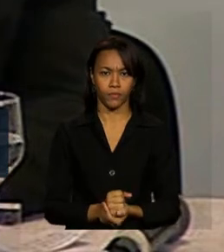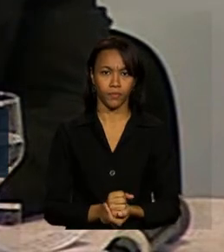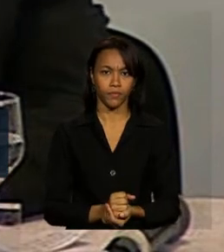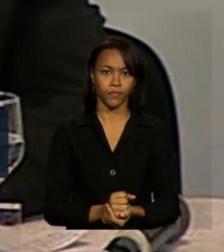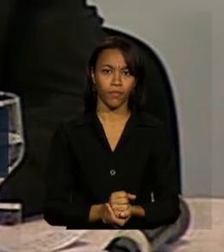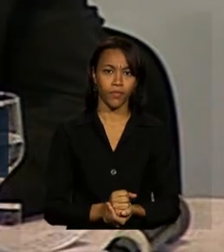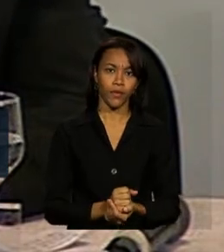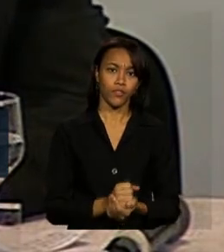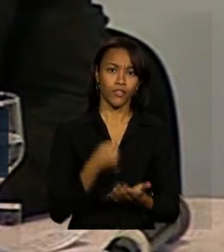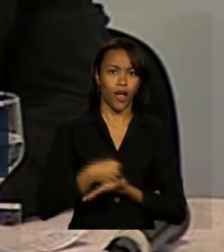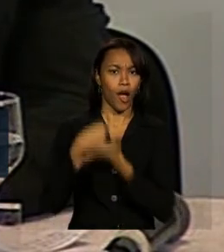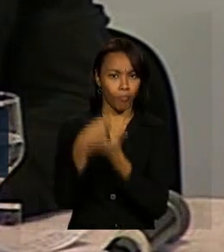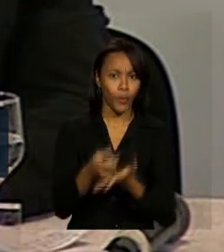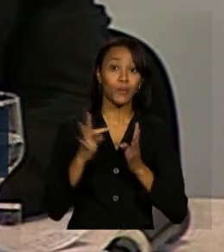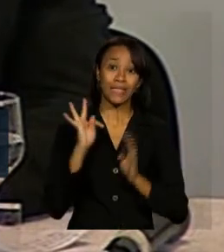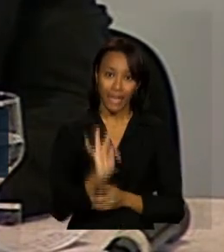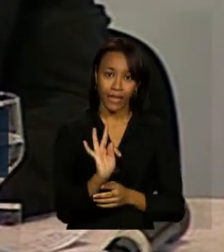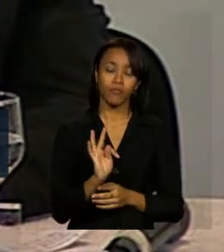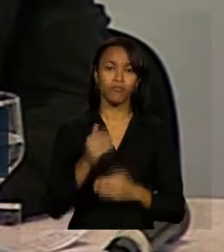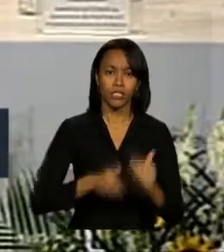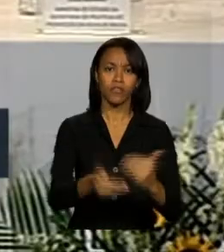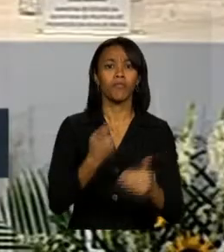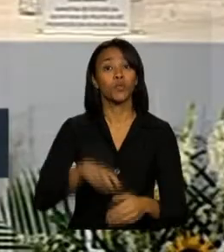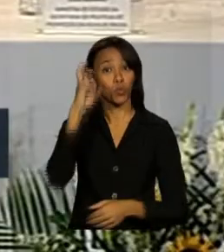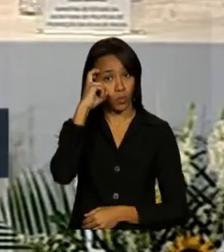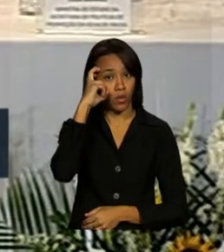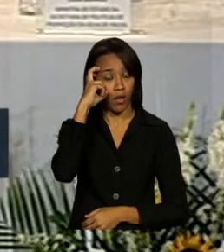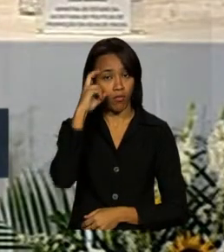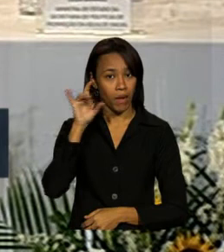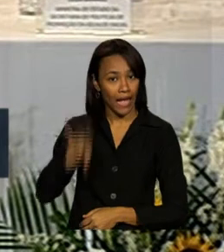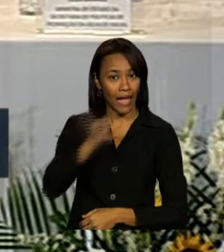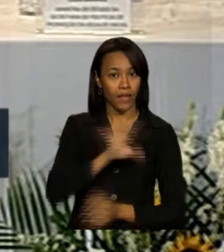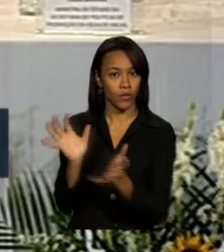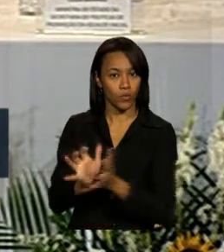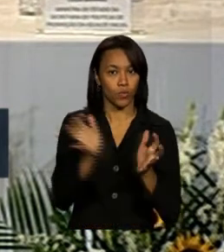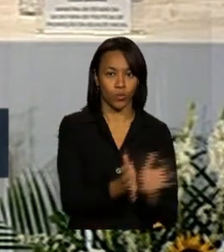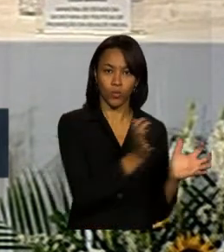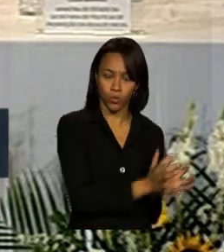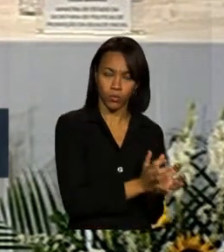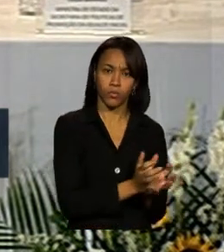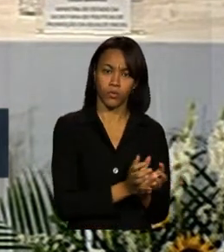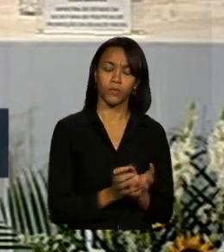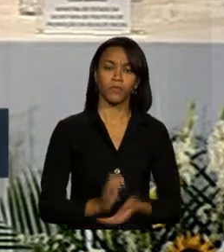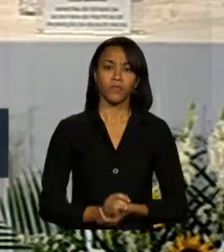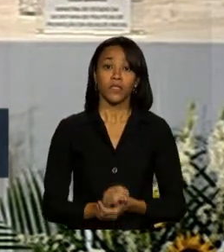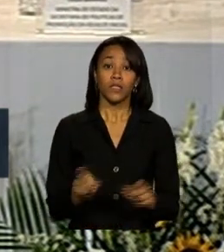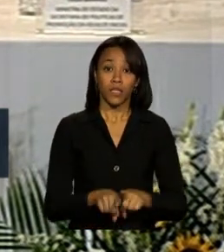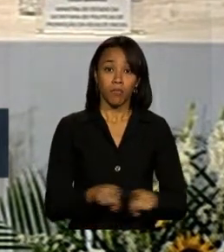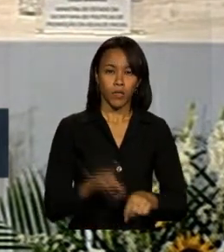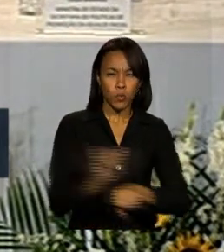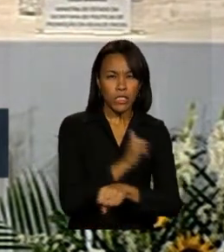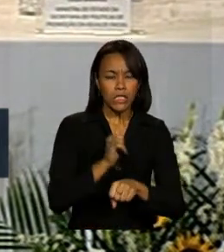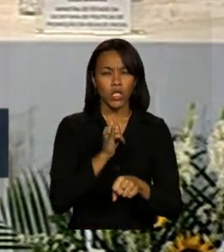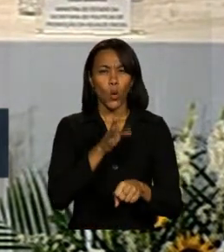de cooperação técnica, de desenvolvimento cultural, tudo o que constitui o sofisticado conhecimento